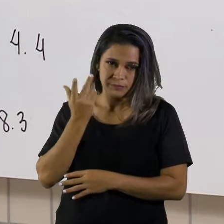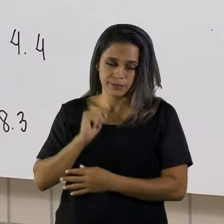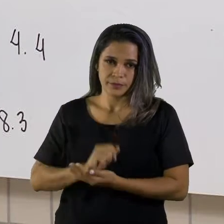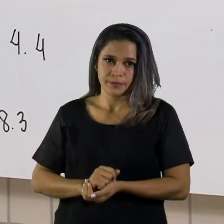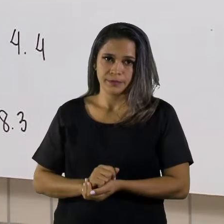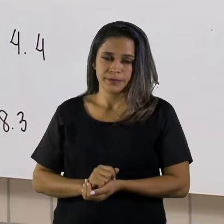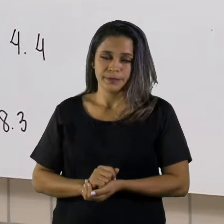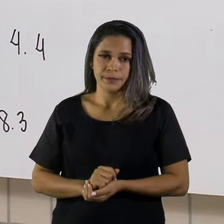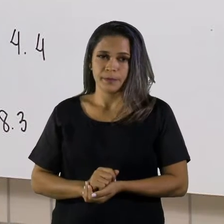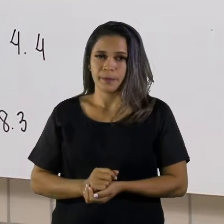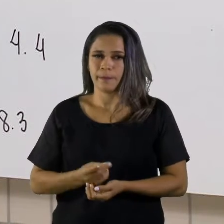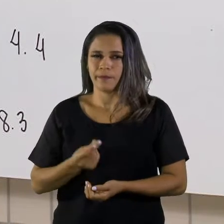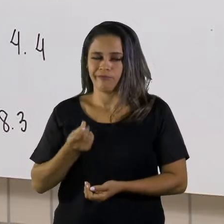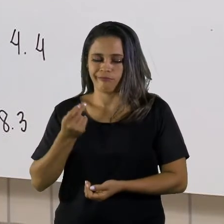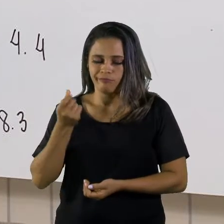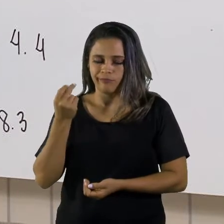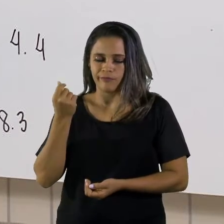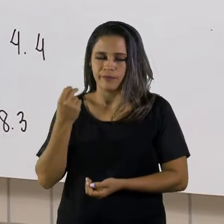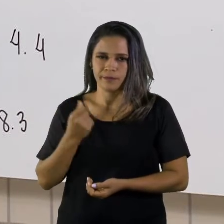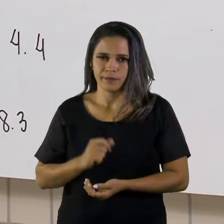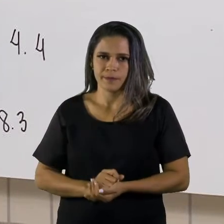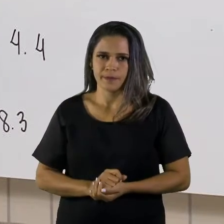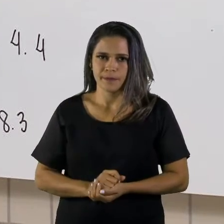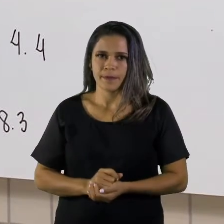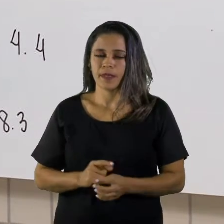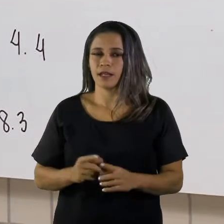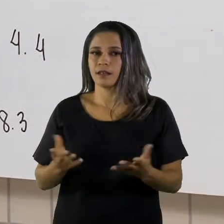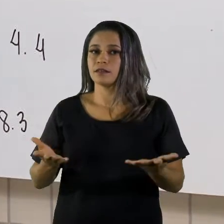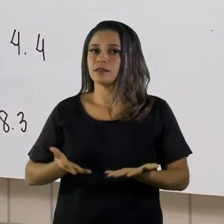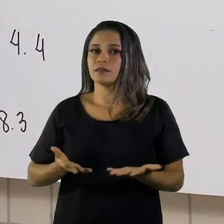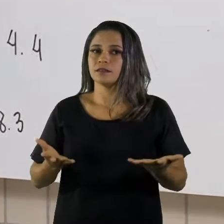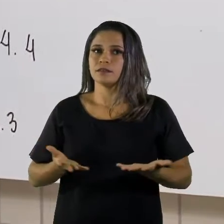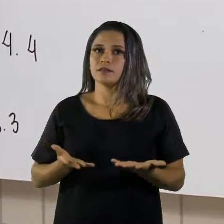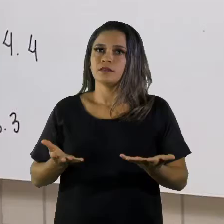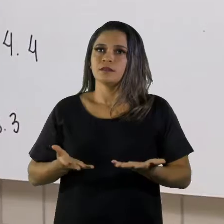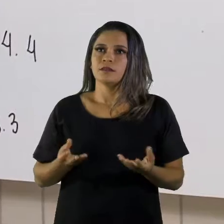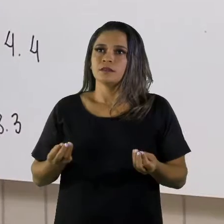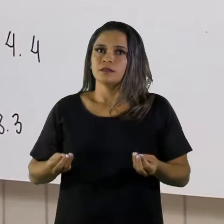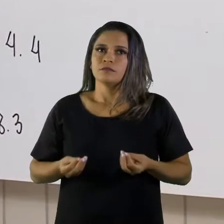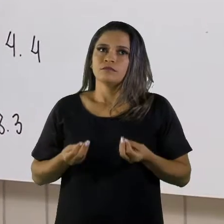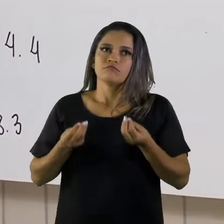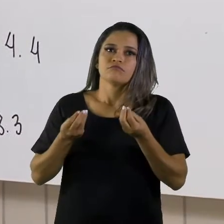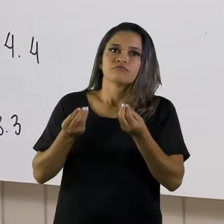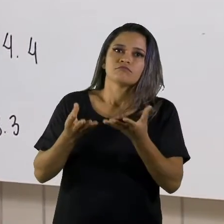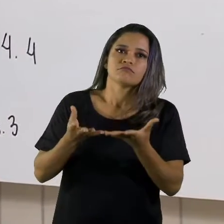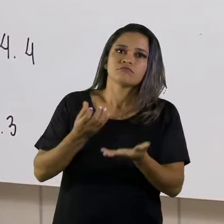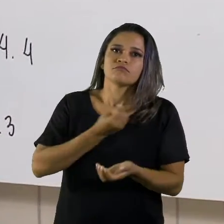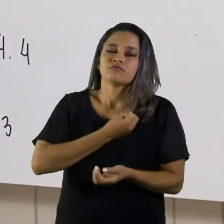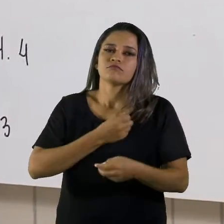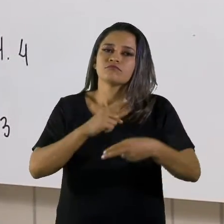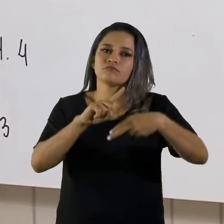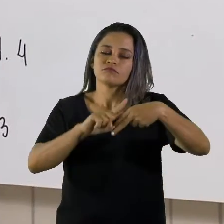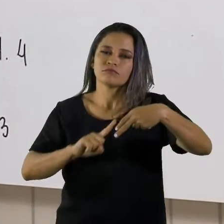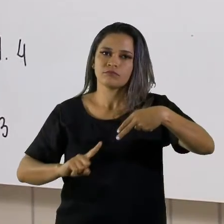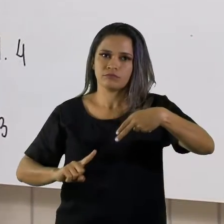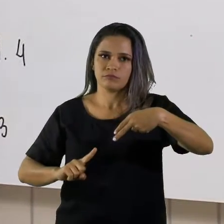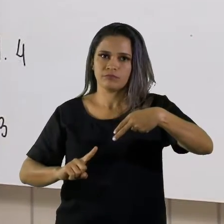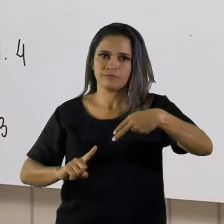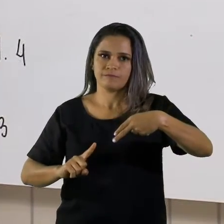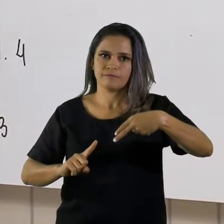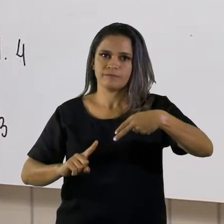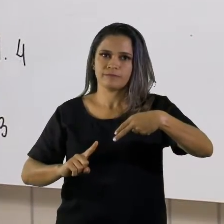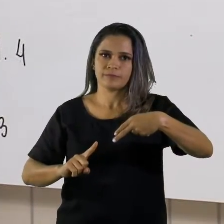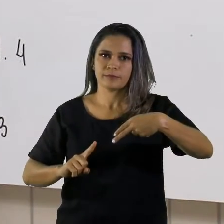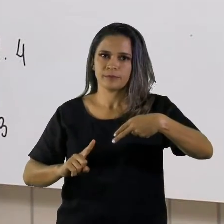isso já há muito tempo. Agora, vamos colocar nessa jogada os números inteiros. Vamos trabalhar com